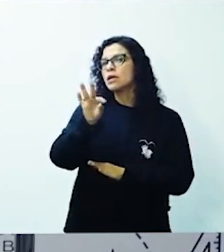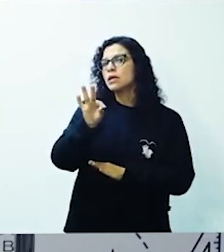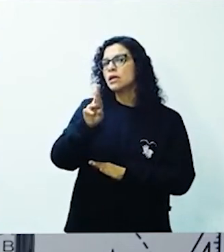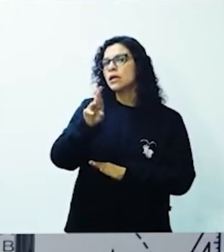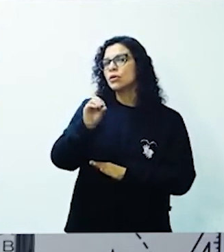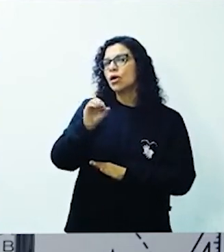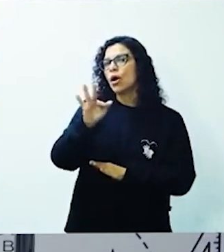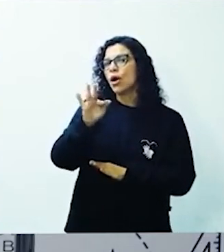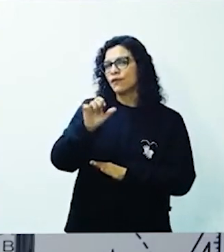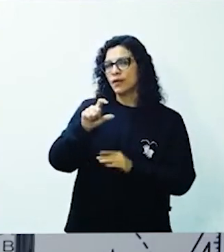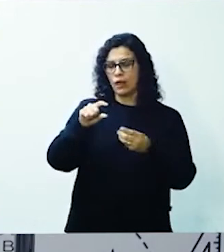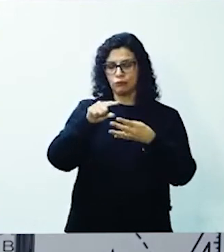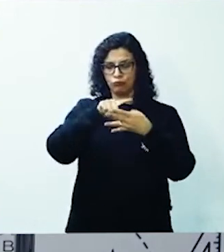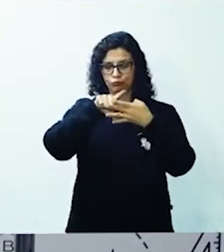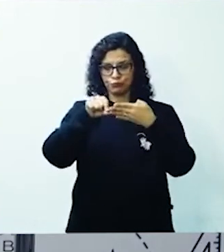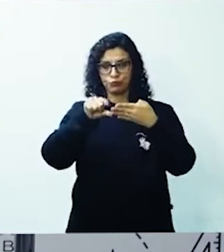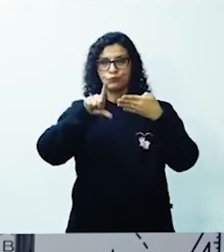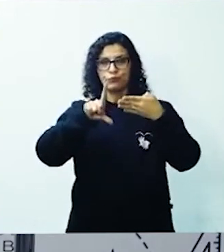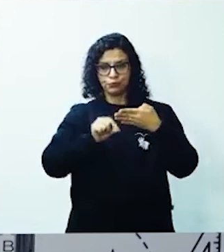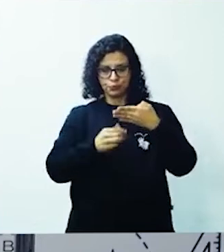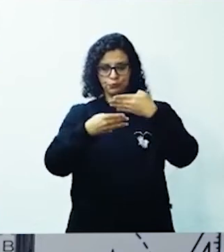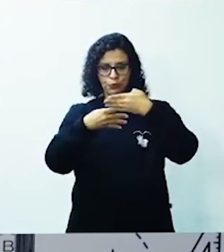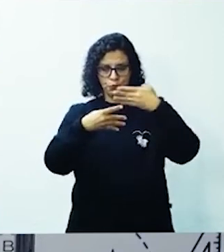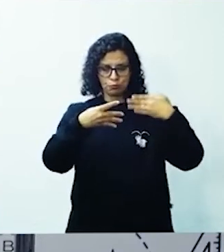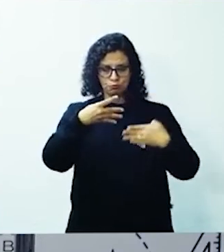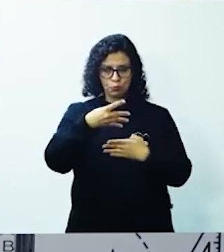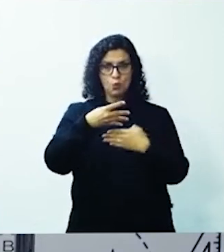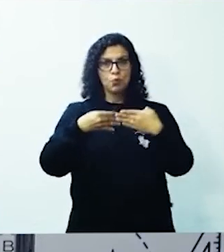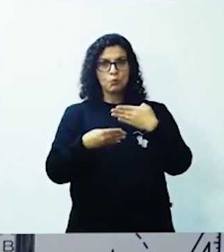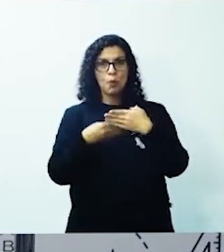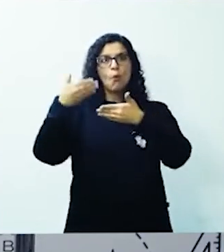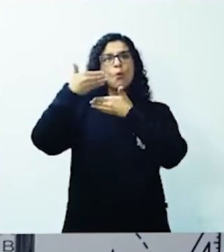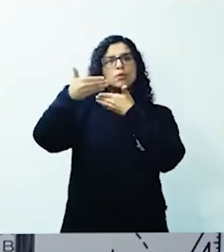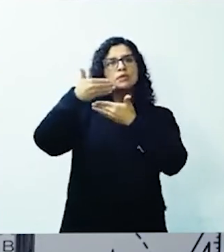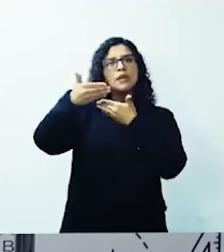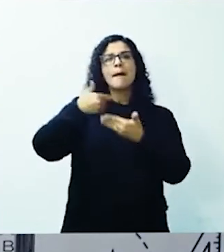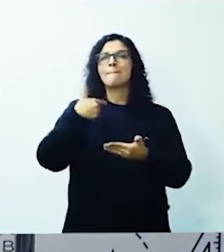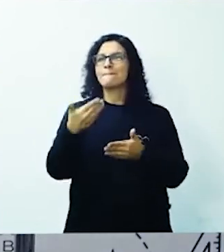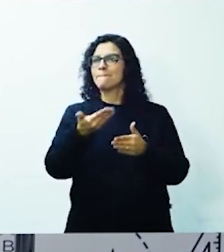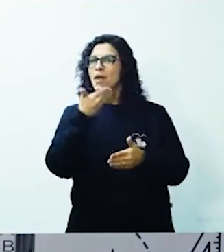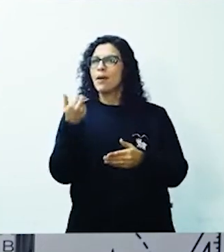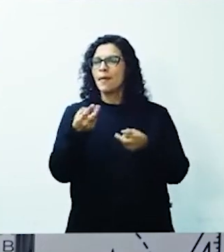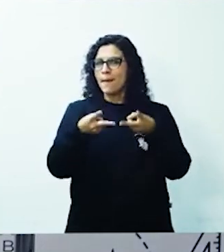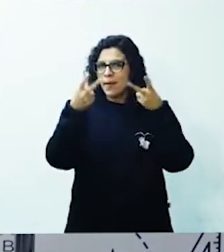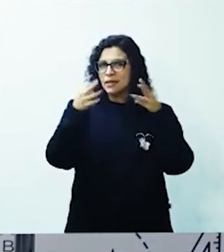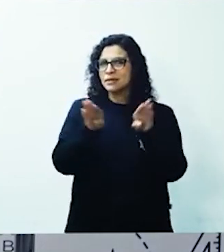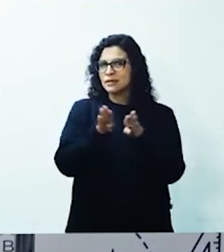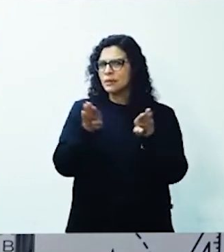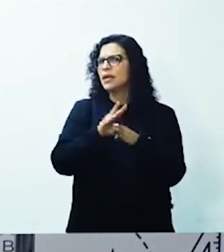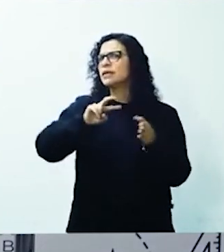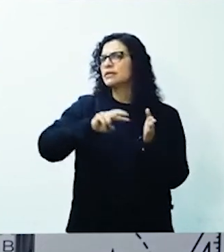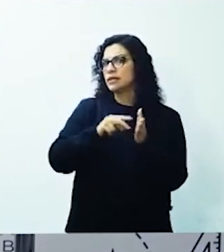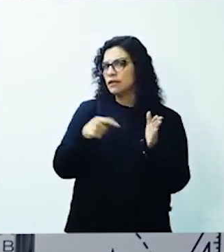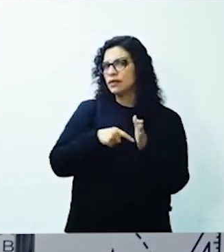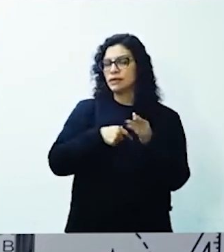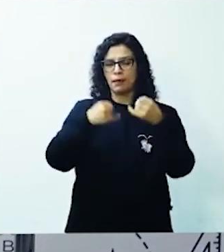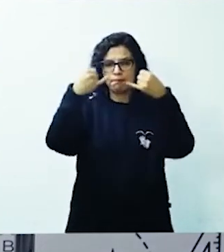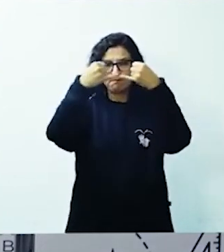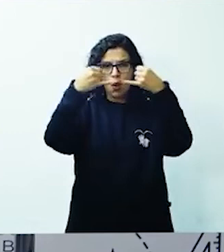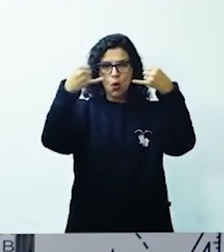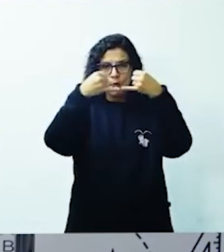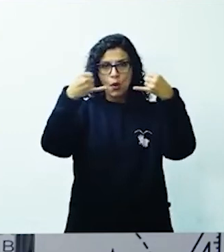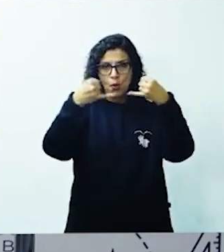uma estrofe do poema por slide, para ficar mais fácil para a gente ir reconhecendo. Lembram? O que é estrofe? É o conjunto